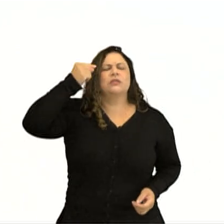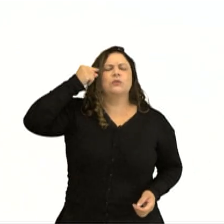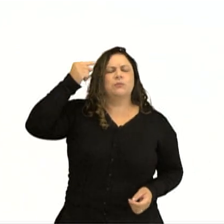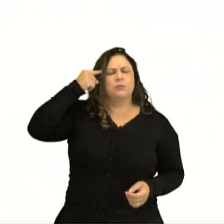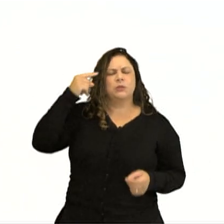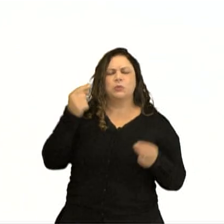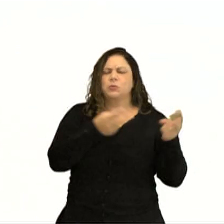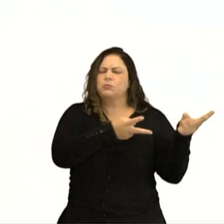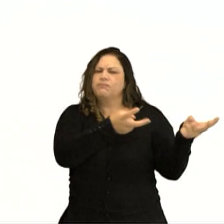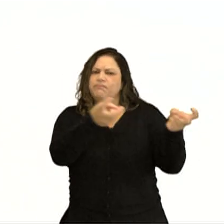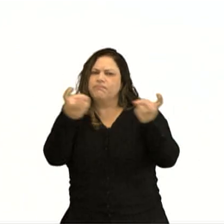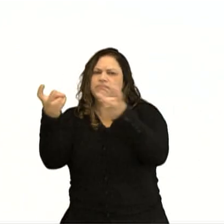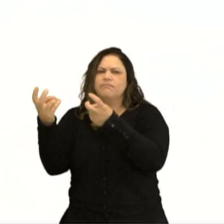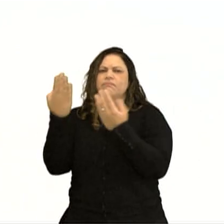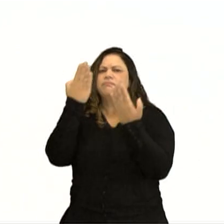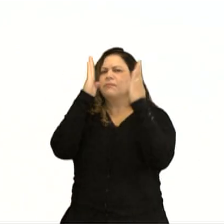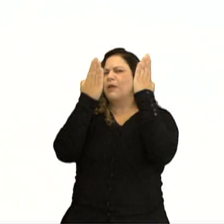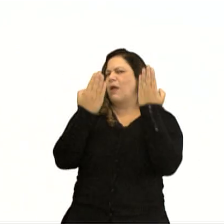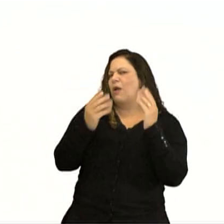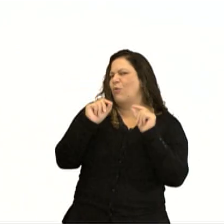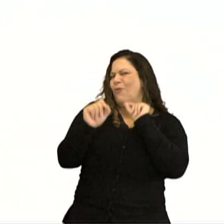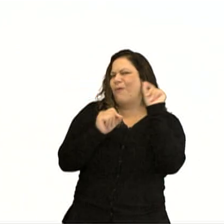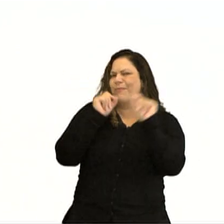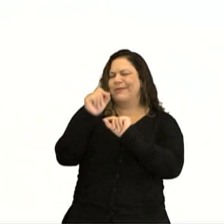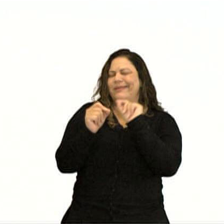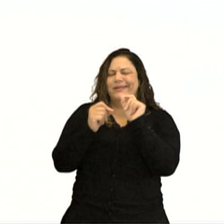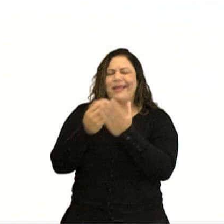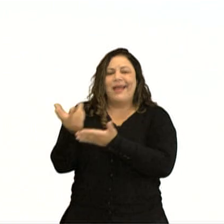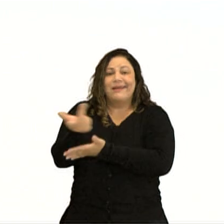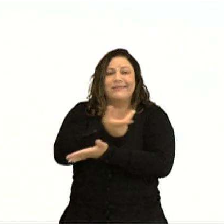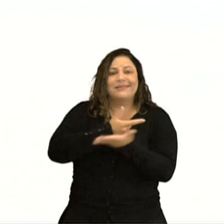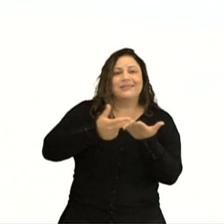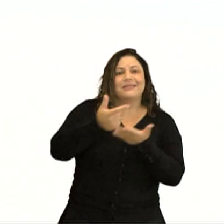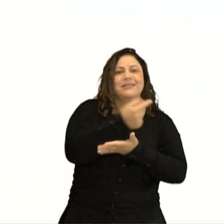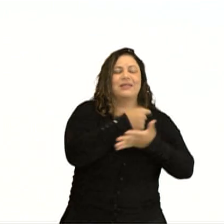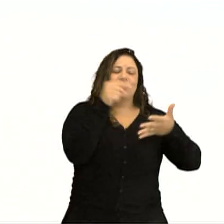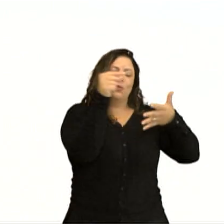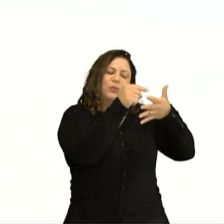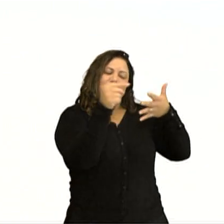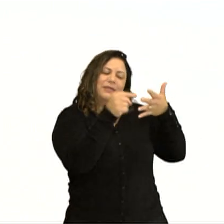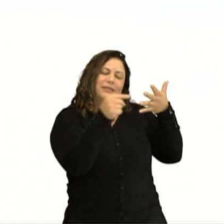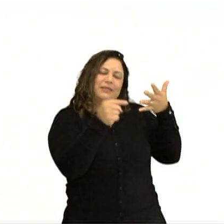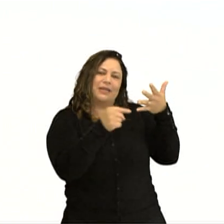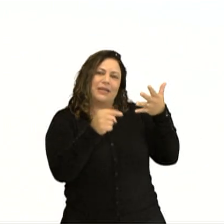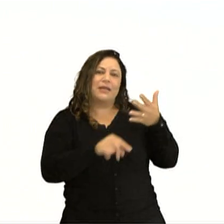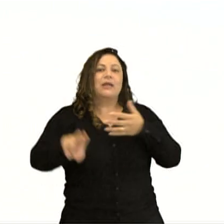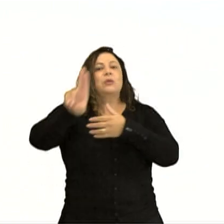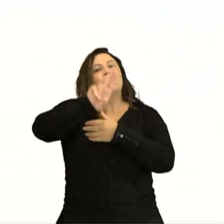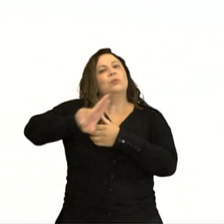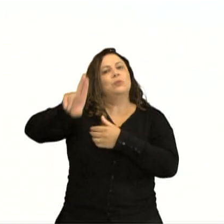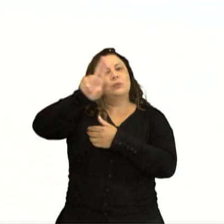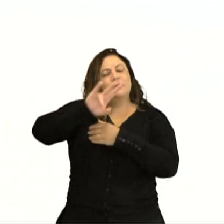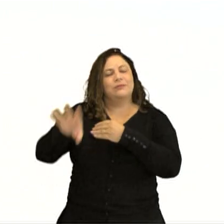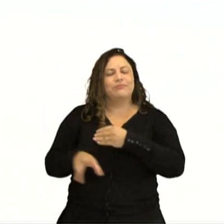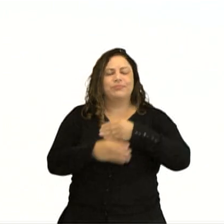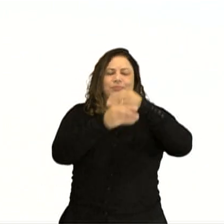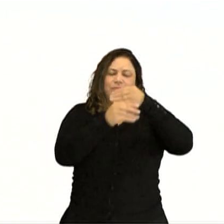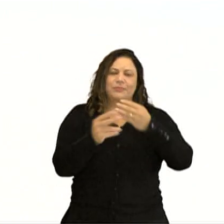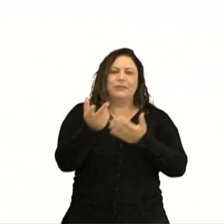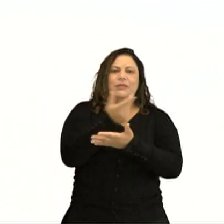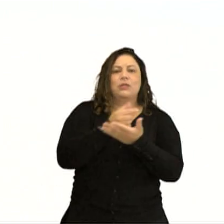ou analisar como é construído um desenho? Quais elementos são utilizados para compor um desenho e ou uma